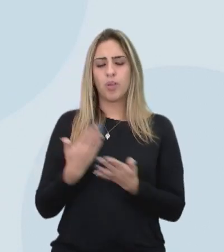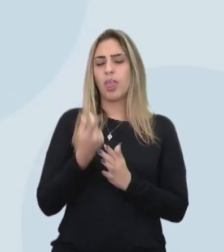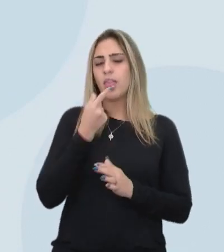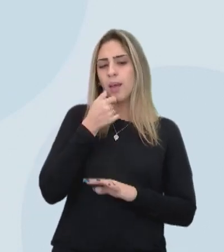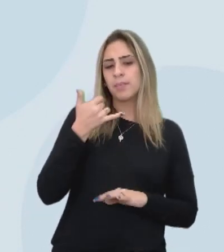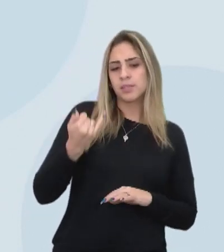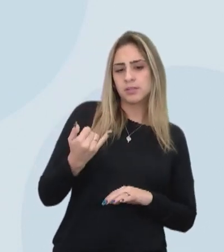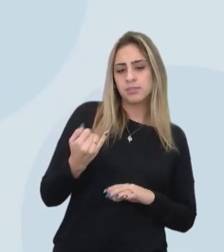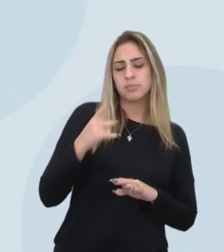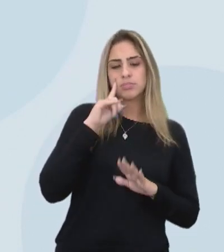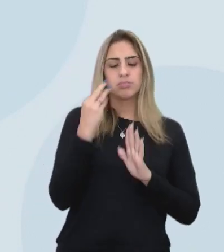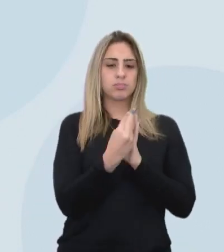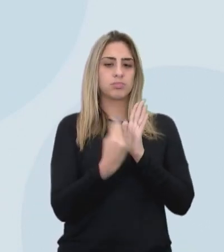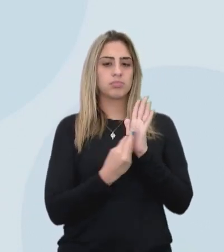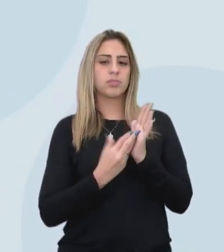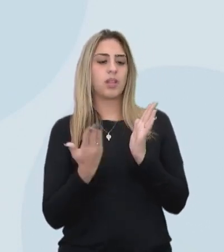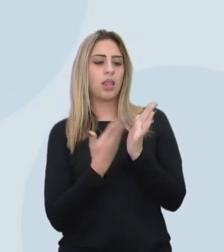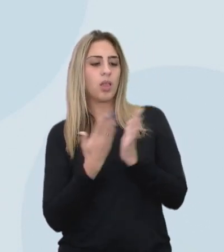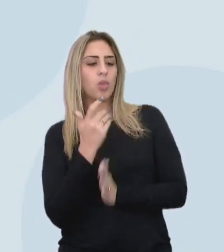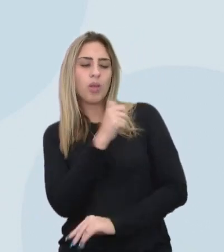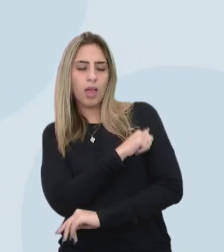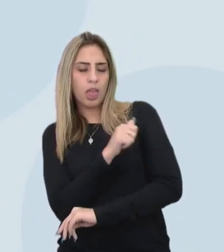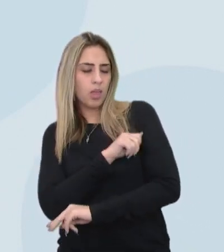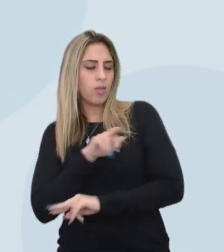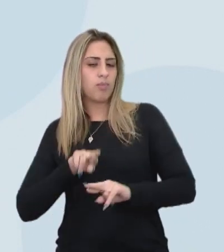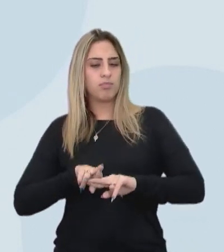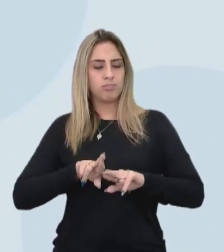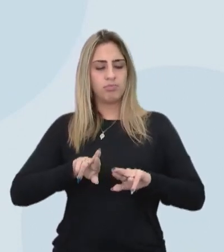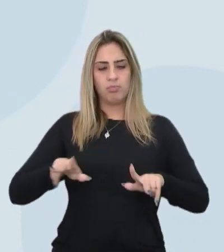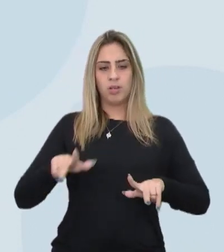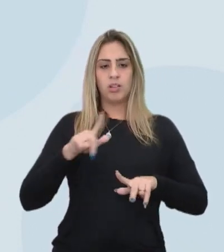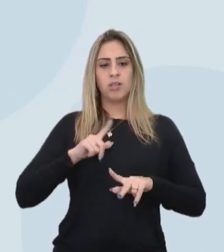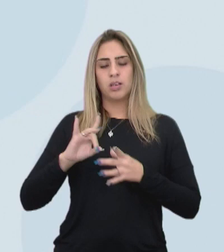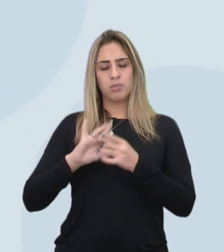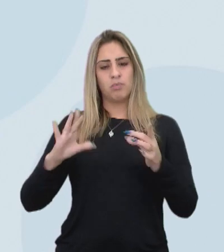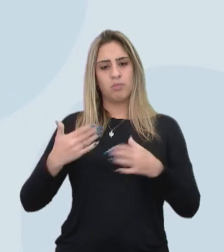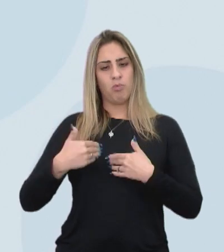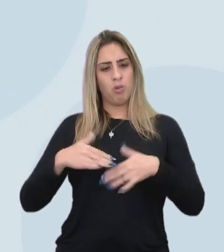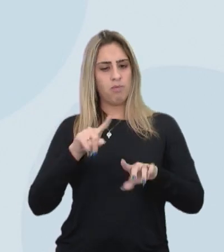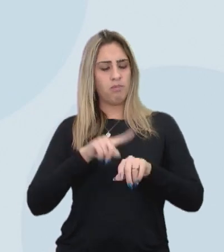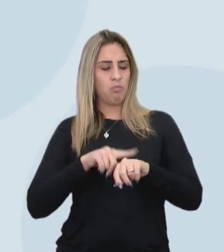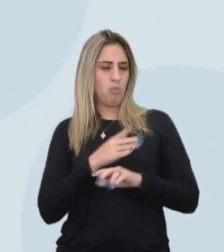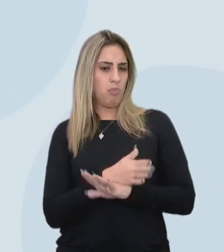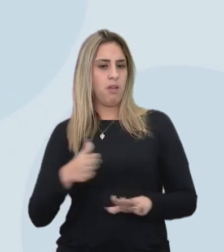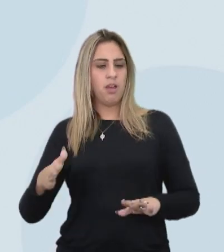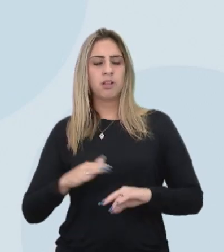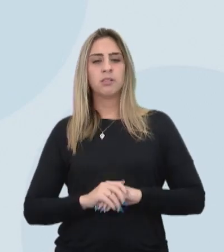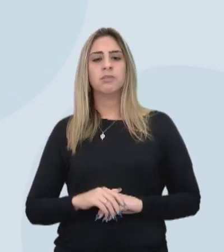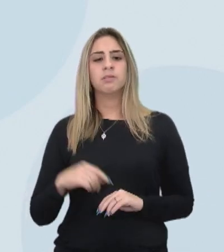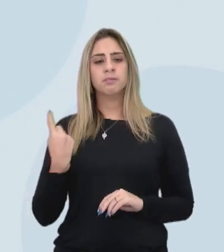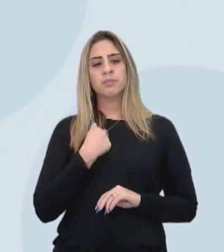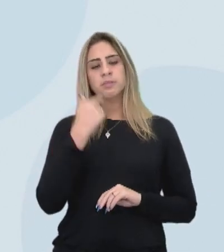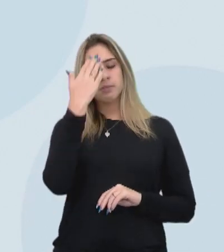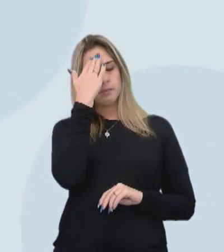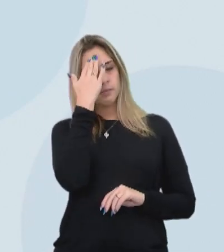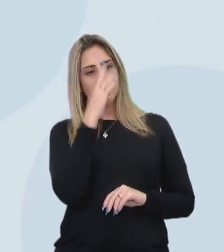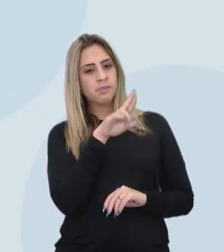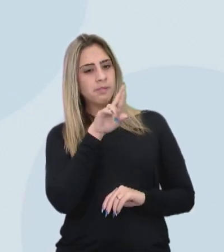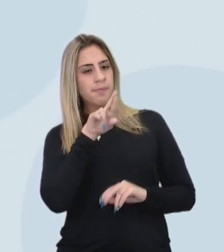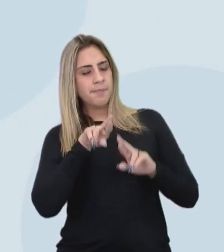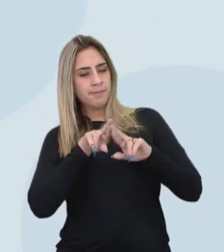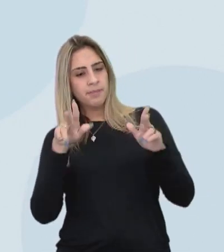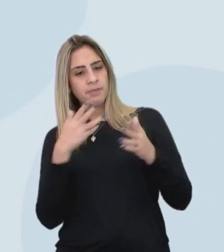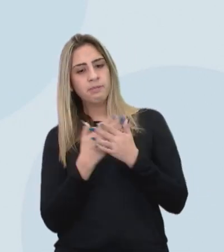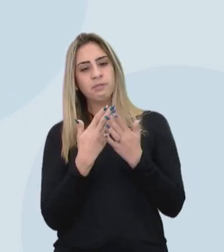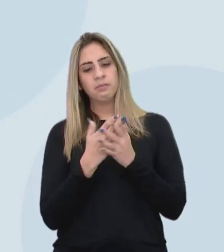caneta, diário de bordo, caderno do estudante e os equipamentos que estiverem disponíveis neste momento, tá, gente? A gente sabe que é diferente de uma escola para